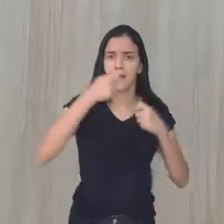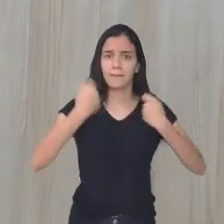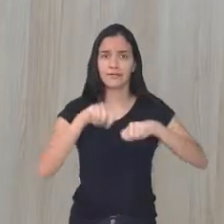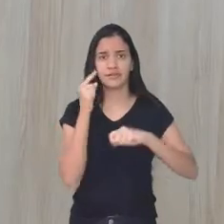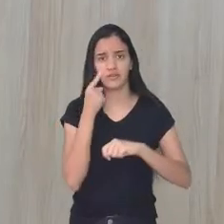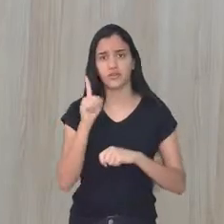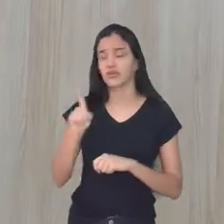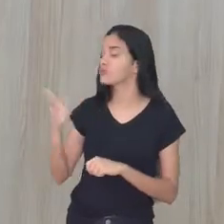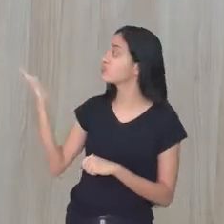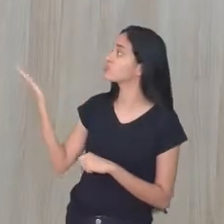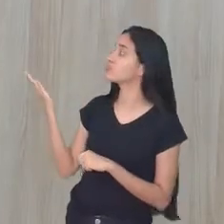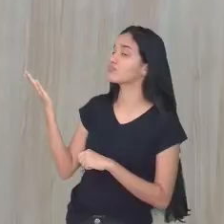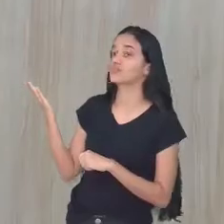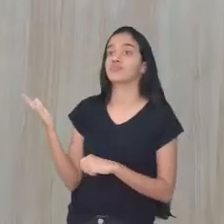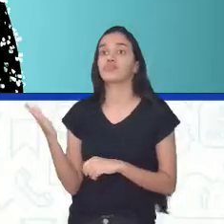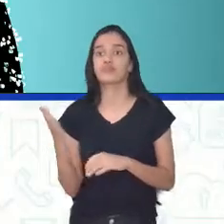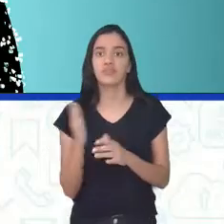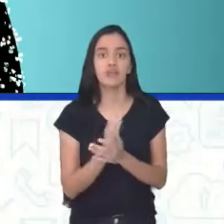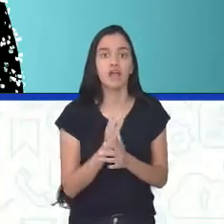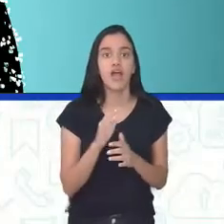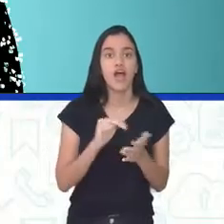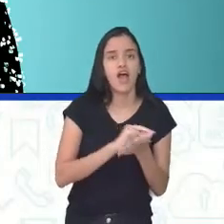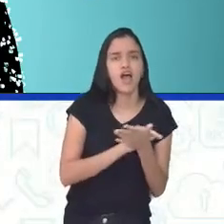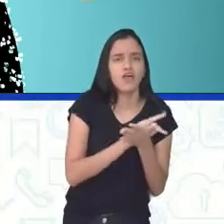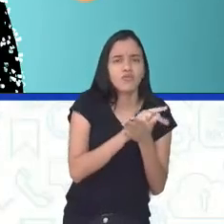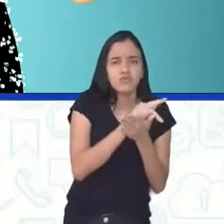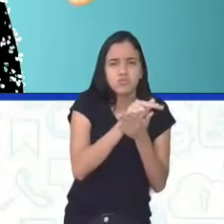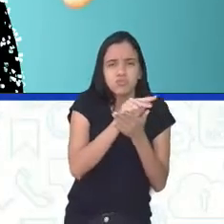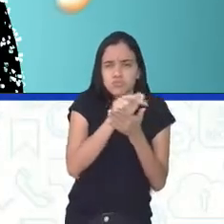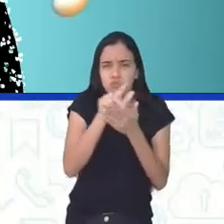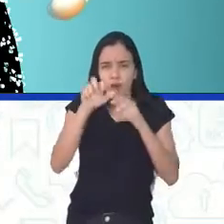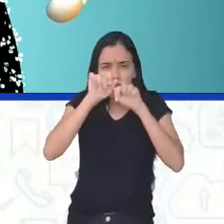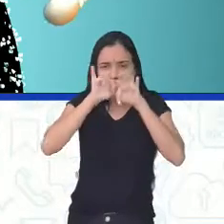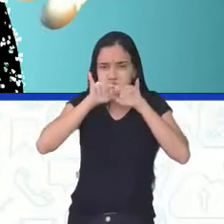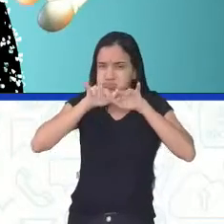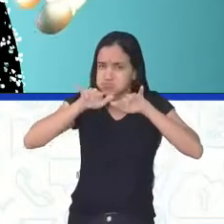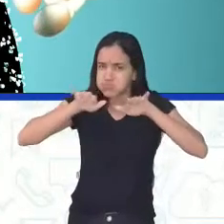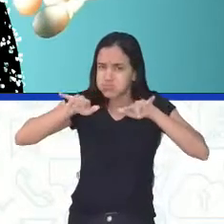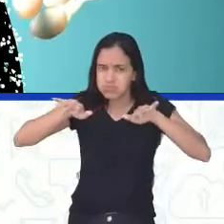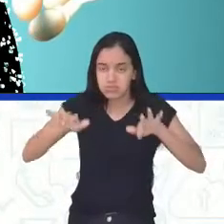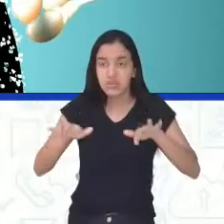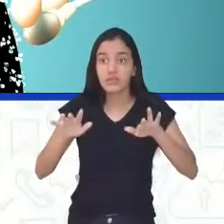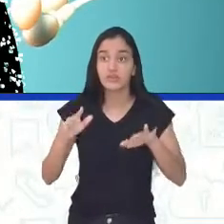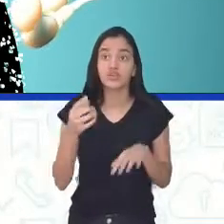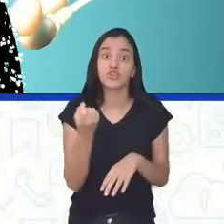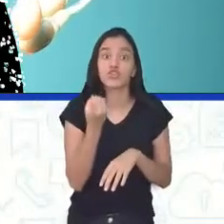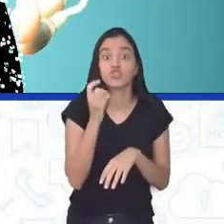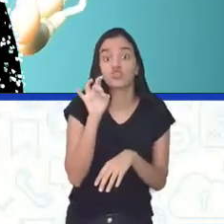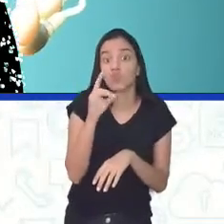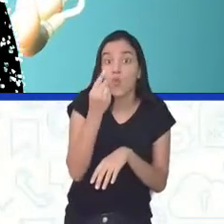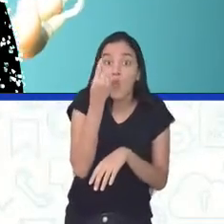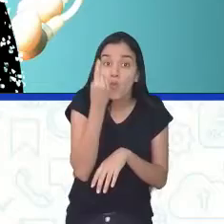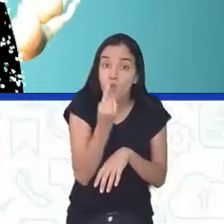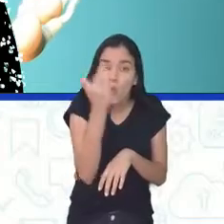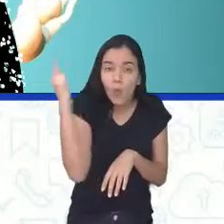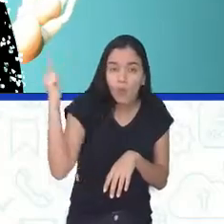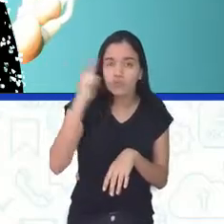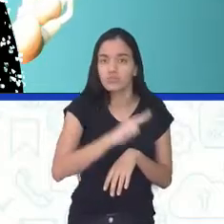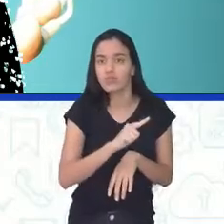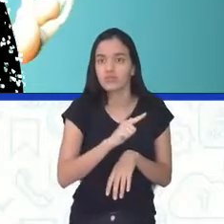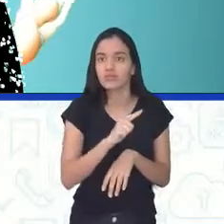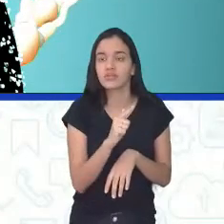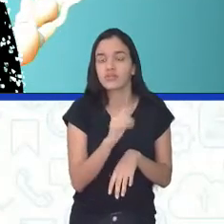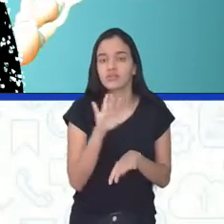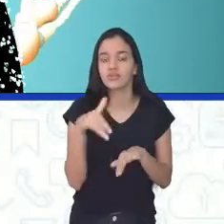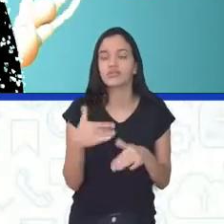essa união aí. Uma infinidade de espermatozoides, mas vocês estão vendo que apenas esse consegue, né? E os